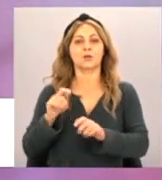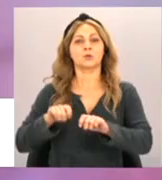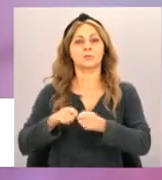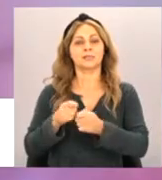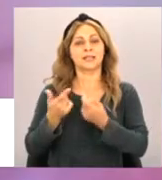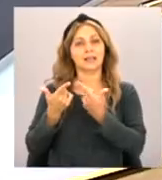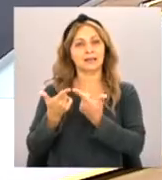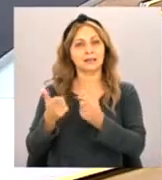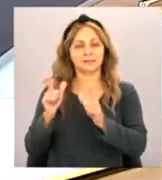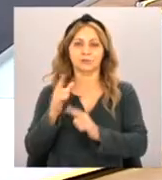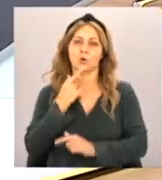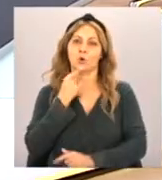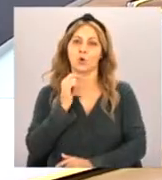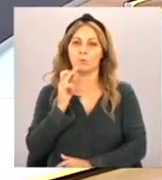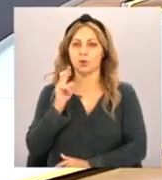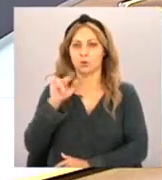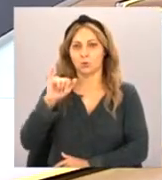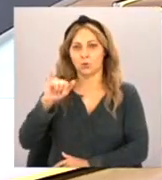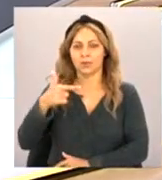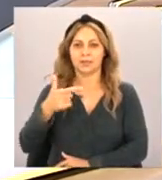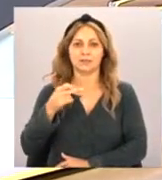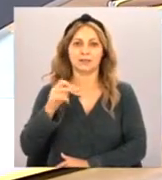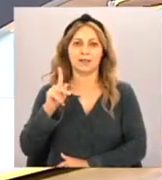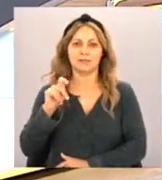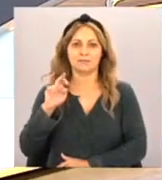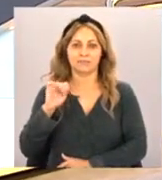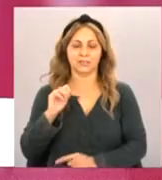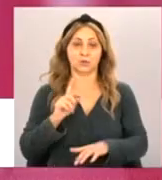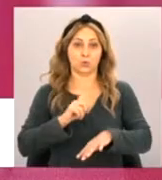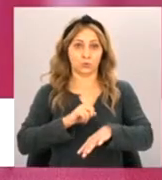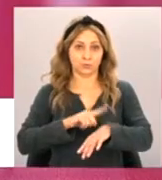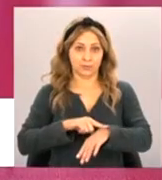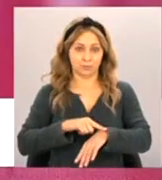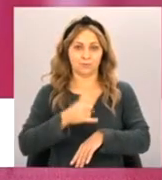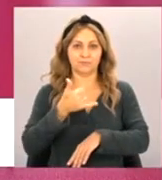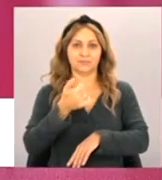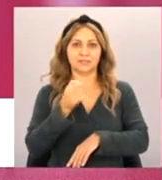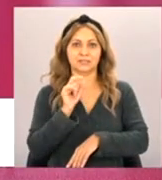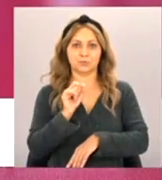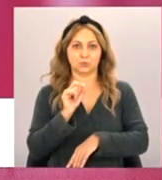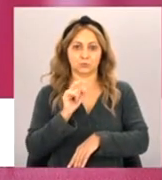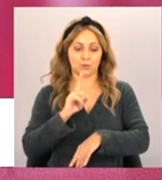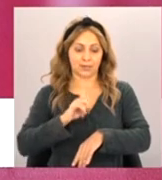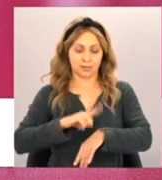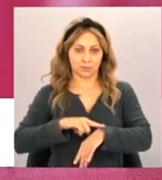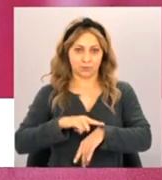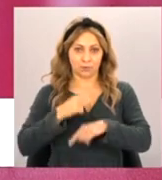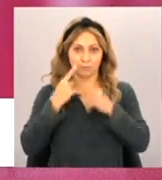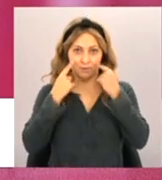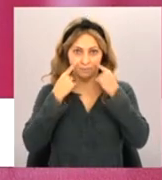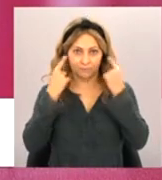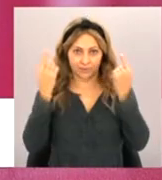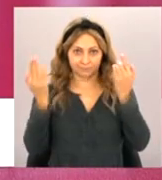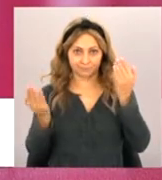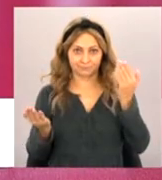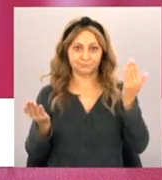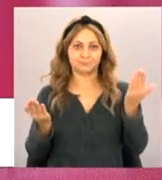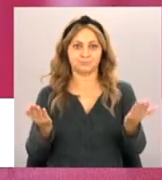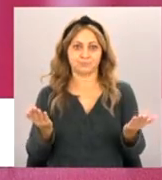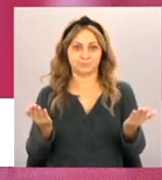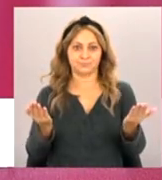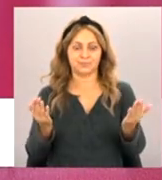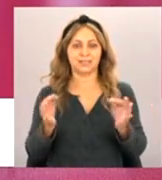Rui Tavares o frente-a-frente tem a duração de 25 minutos os cronômetros vão estar visíveis no ecrã durante